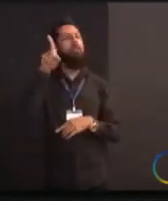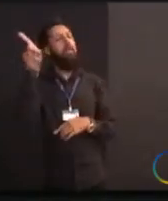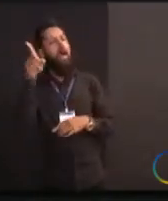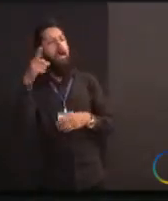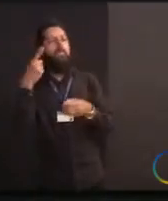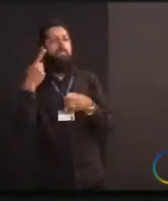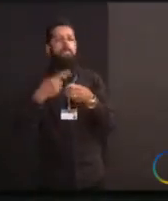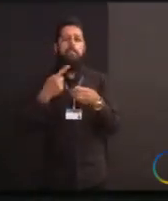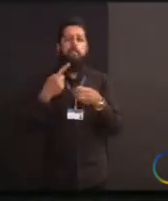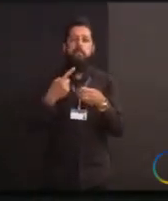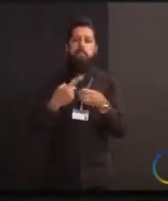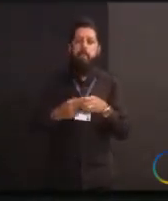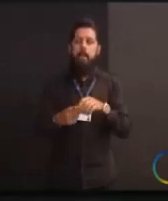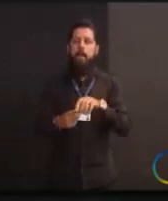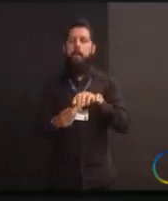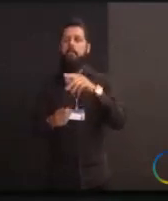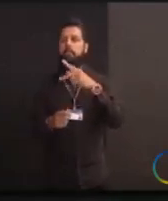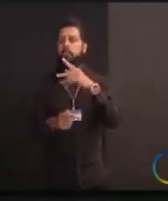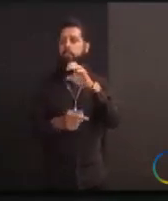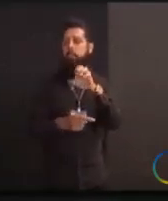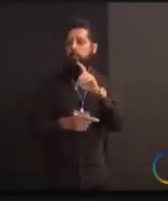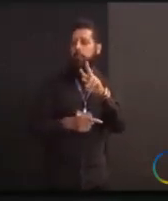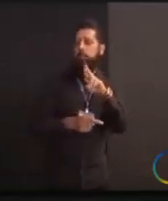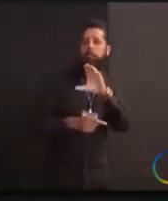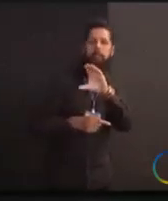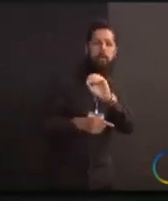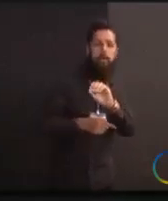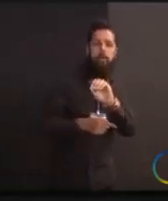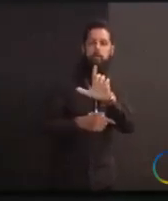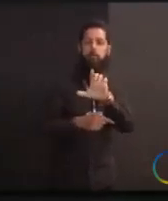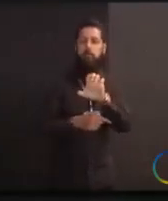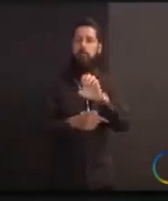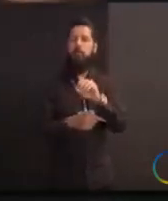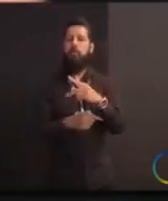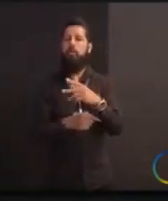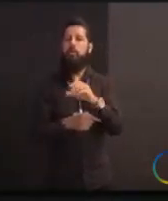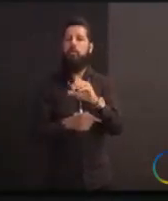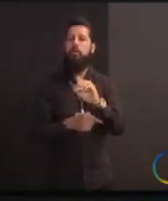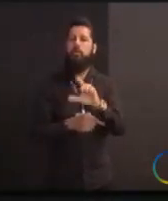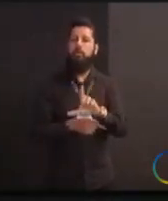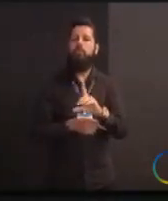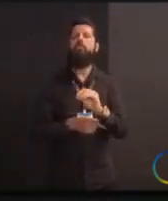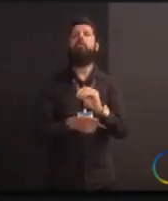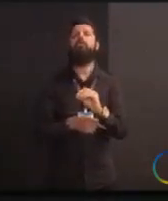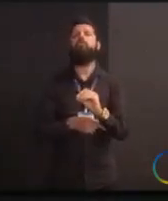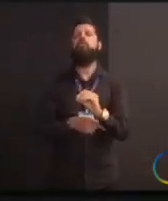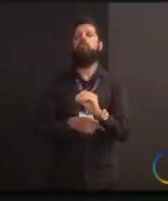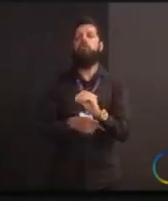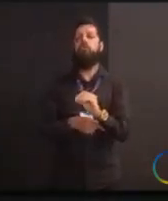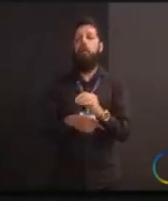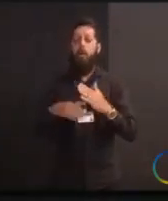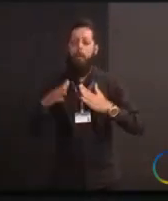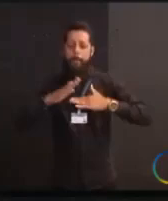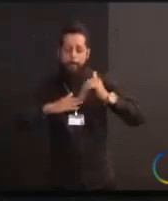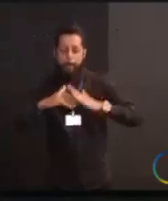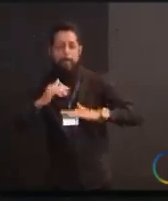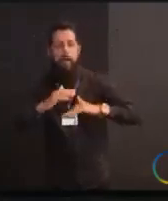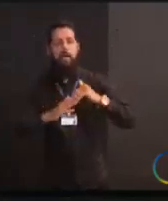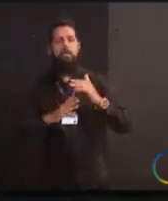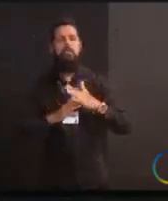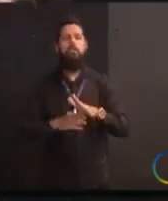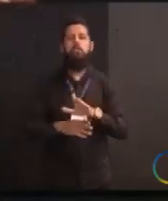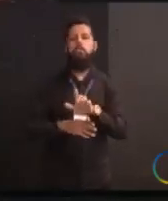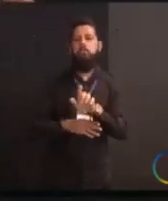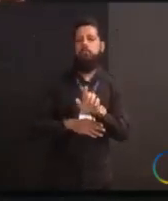introduzimos o projeto Gentileza. Gentileza gera gentileza. Pratique gentileza, gentileza